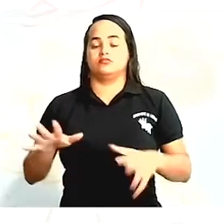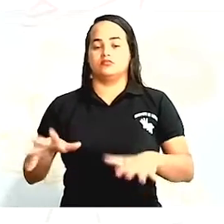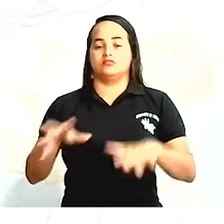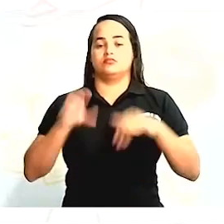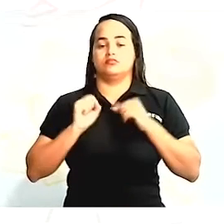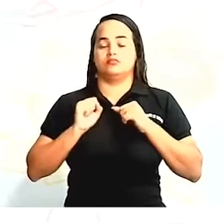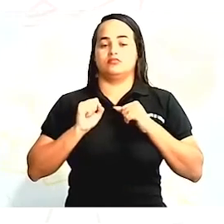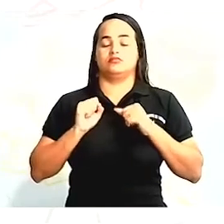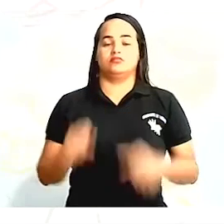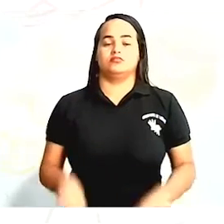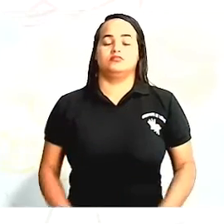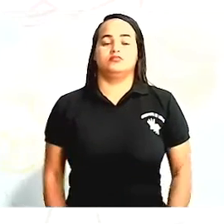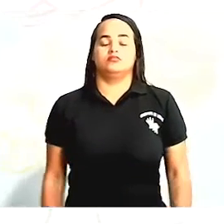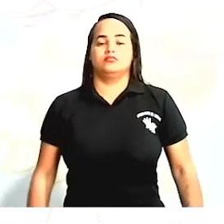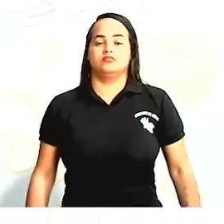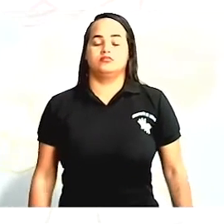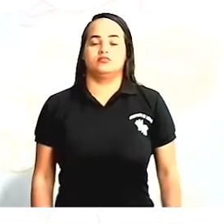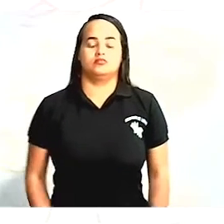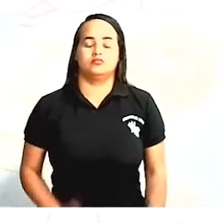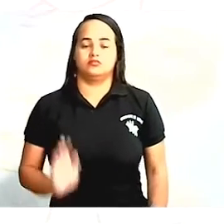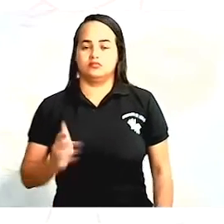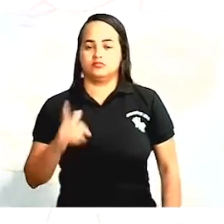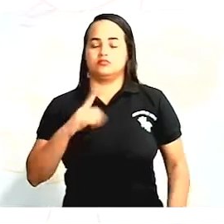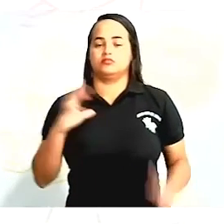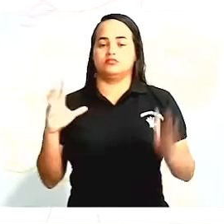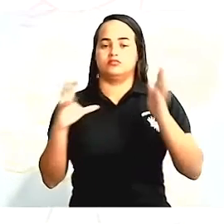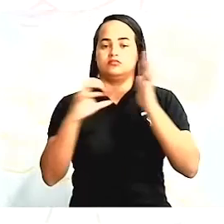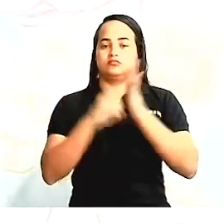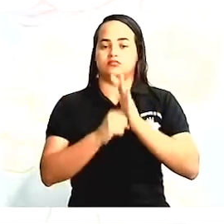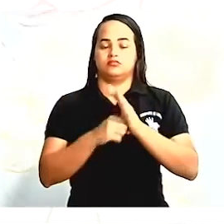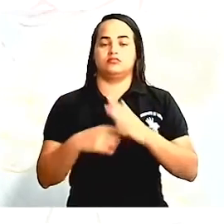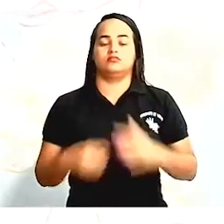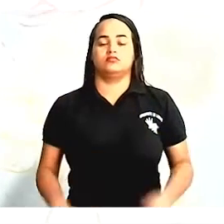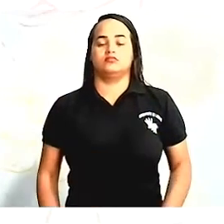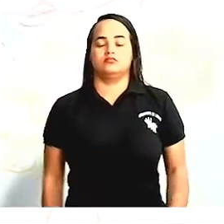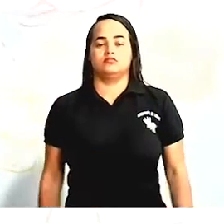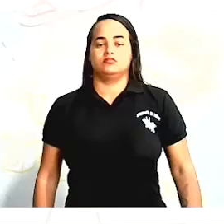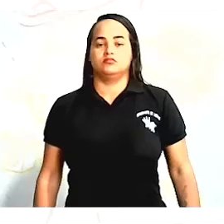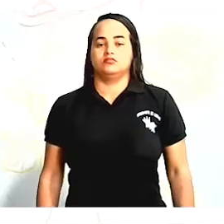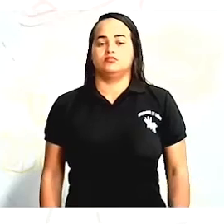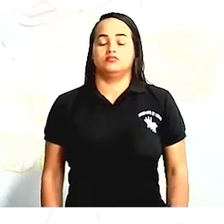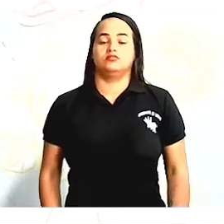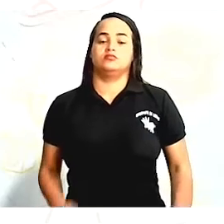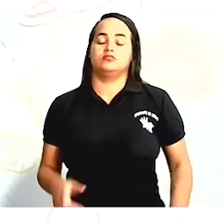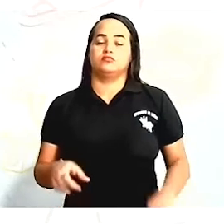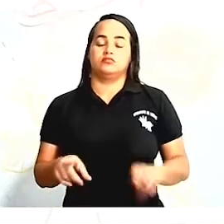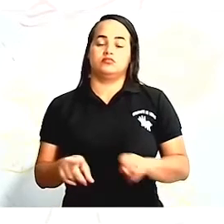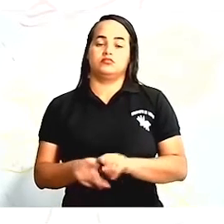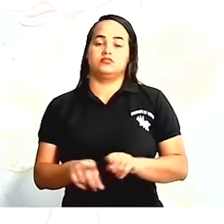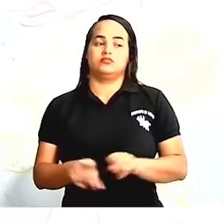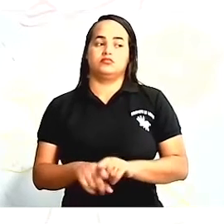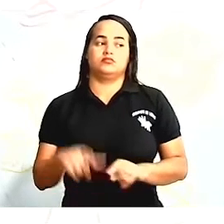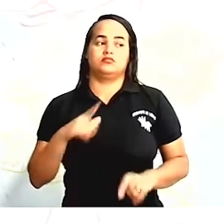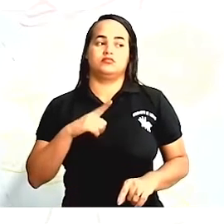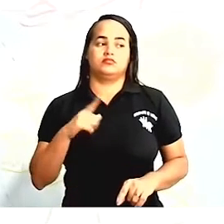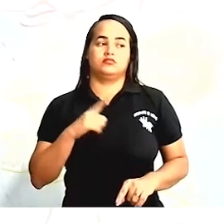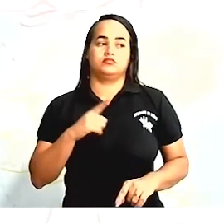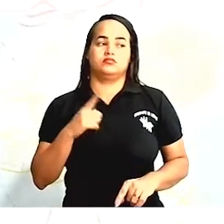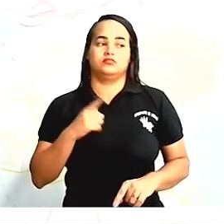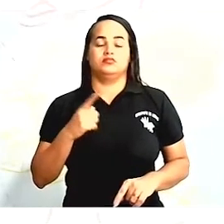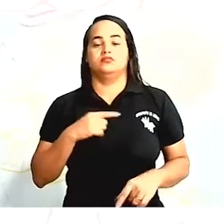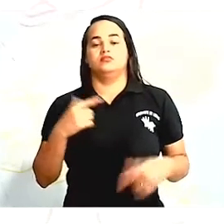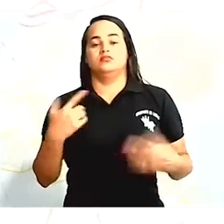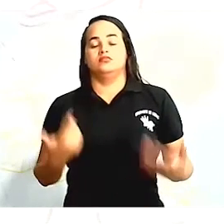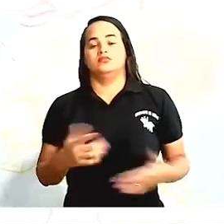durante o indivíduo que já tem a AIDS, ou seja, a doença oportuna, como eu falei no início. E tem as neoplasias secundárias,